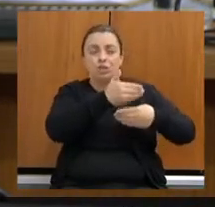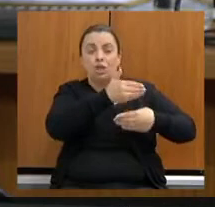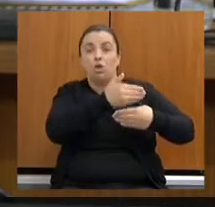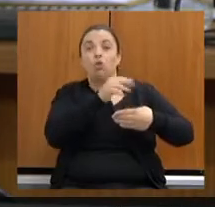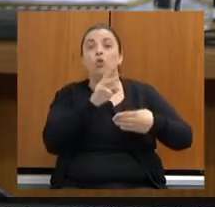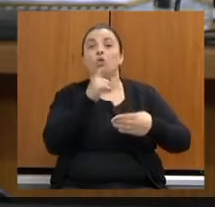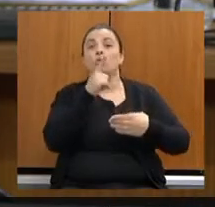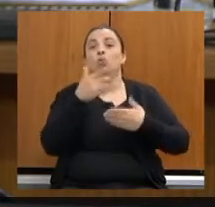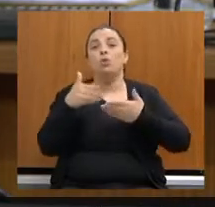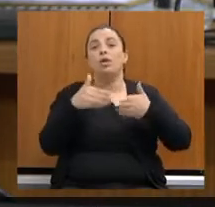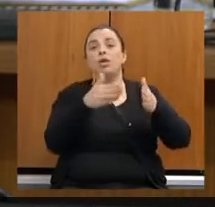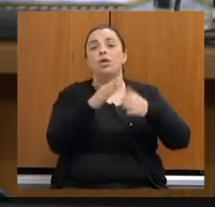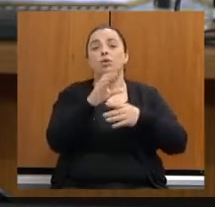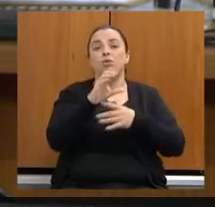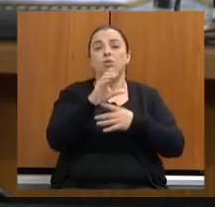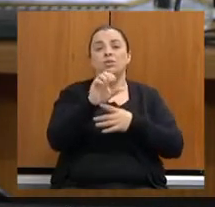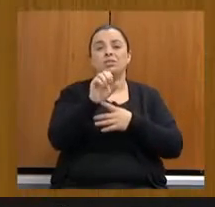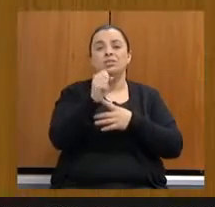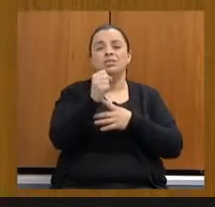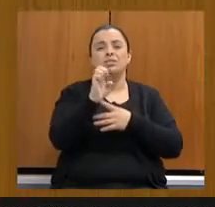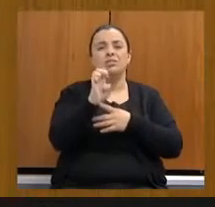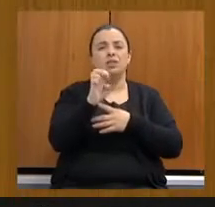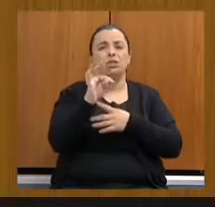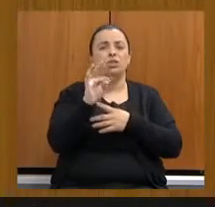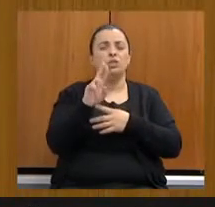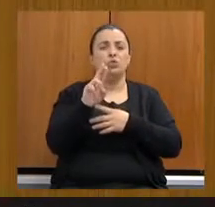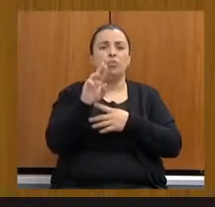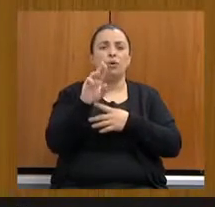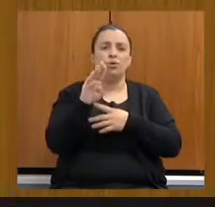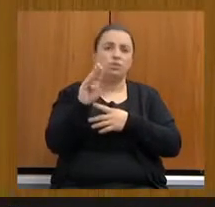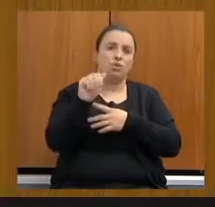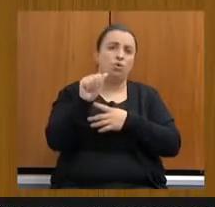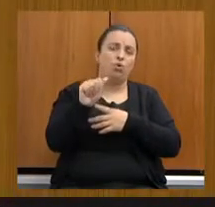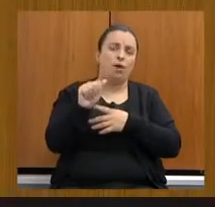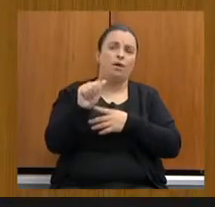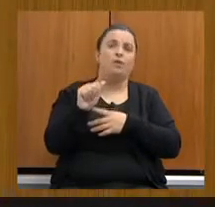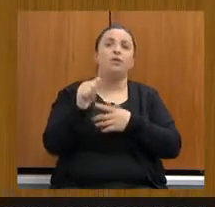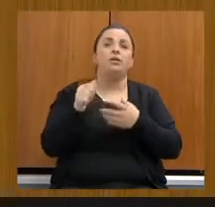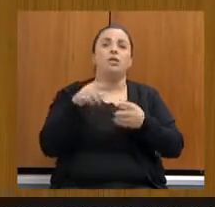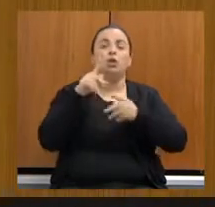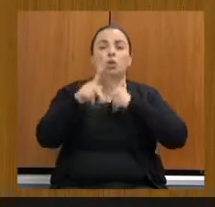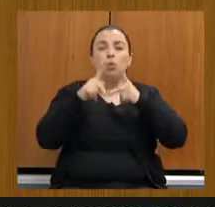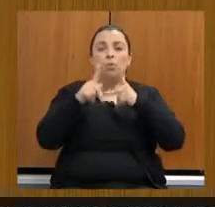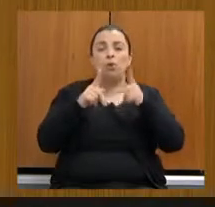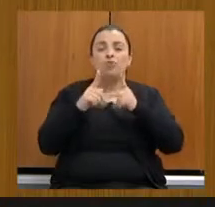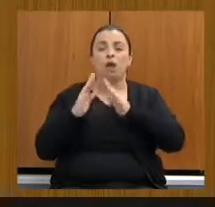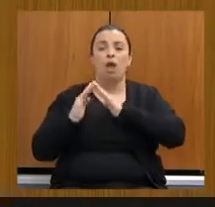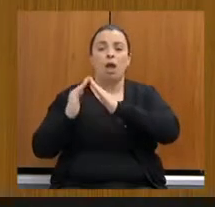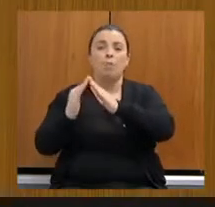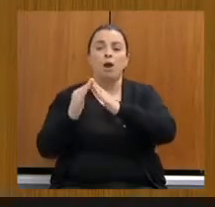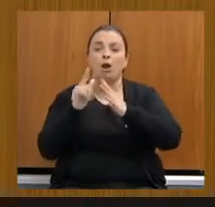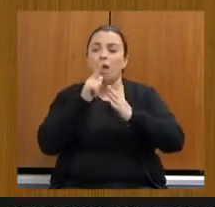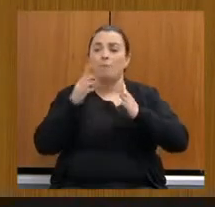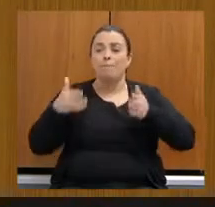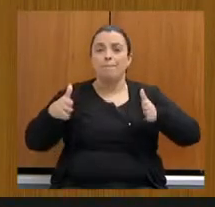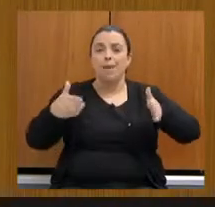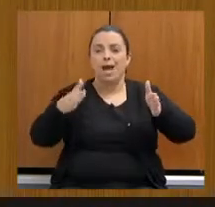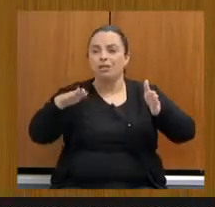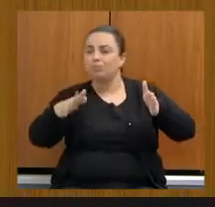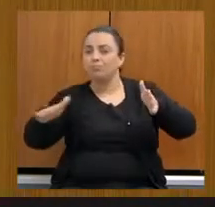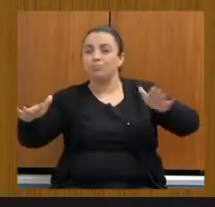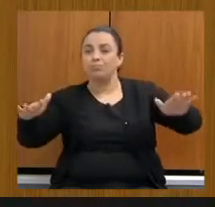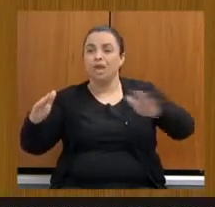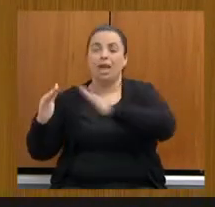tirou o povo das mais do ribeirinho e a gente entende a importância dessa barragem hoje as pessoas não tem água de